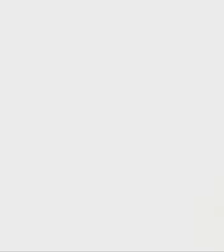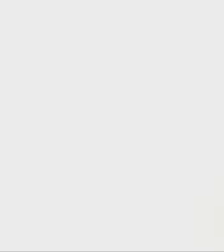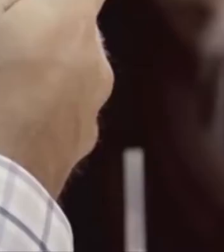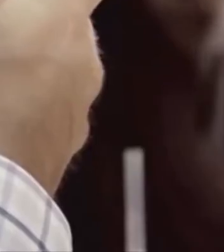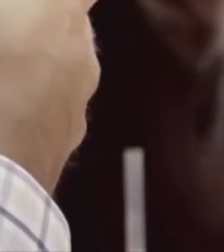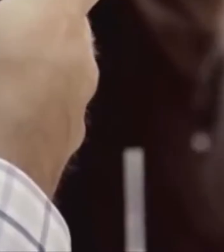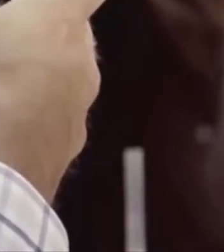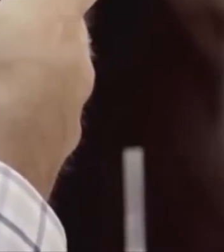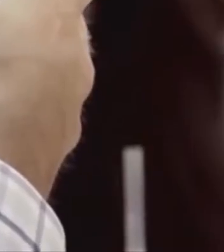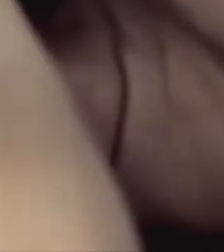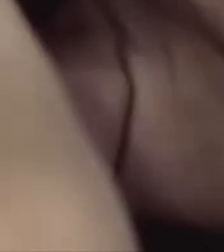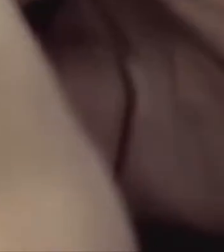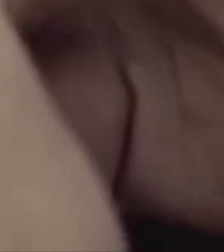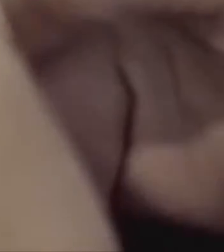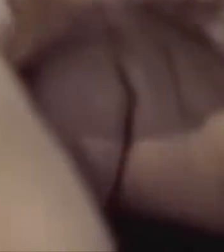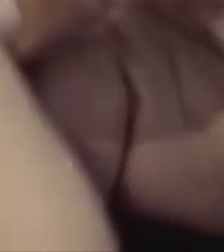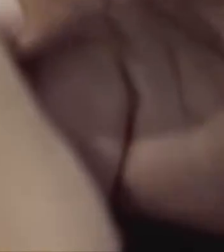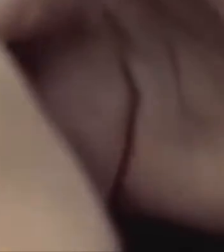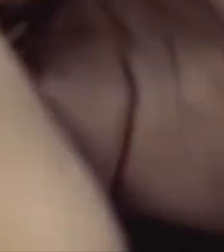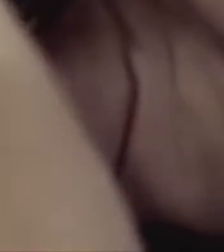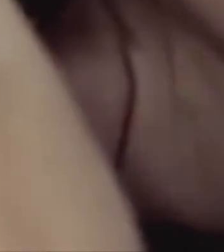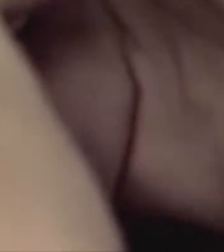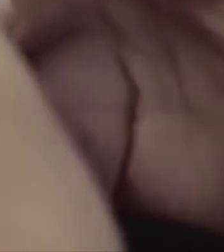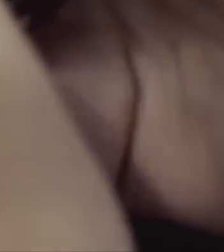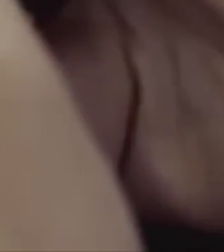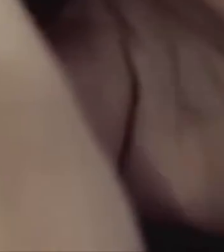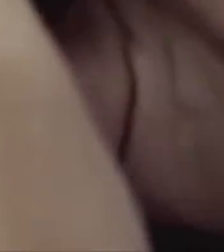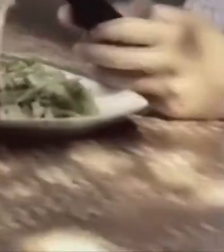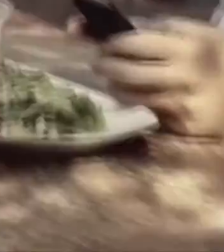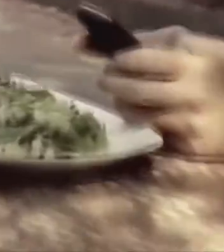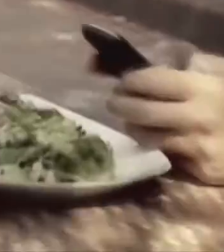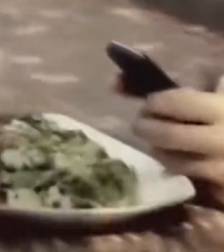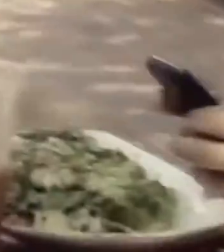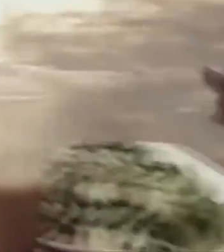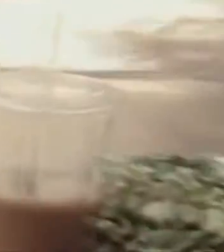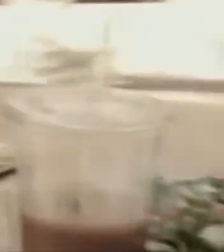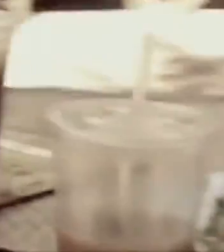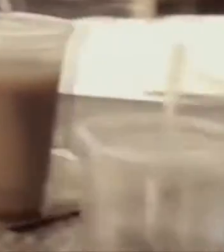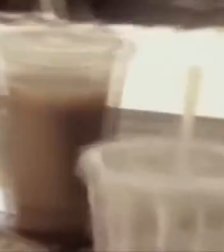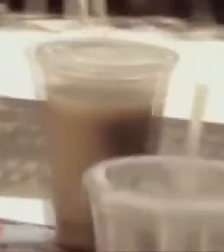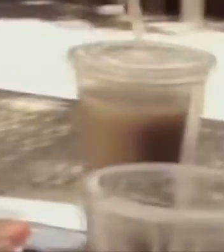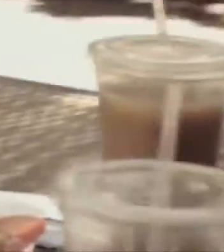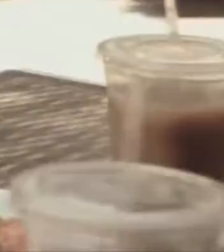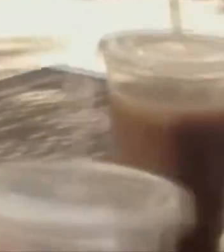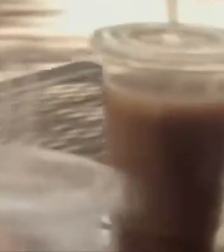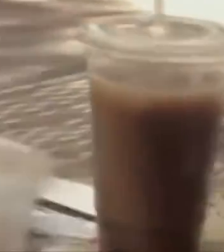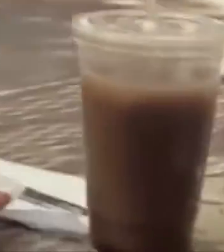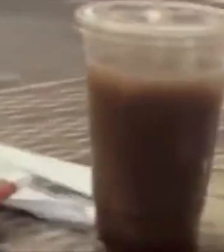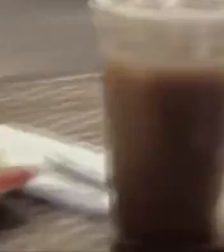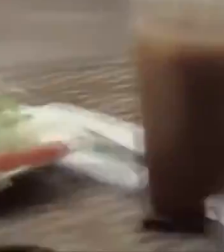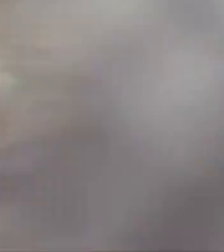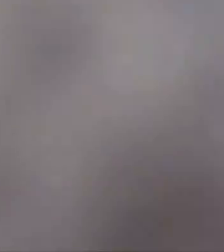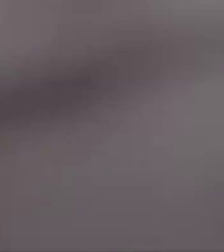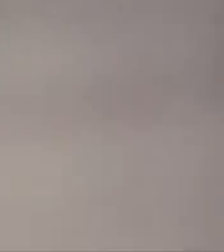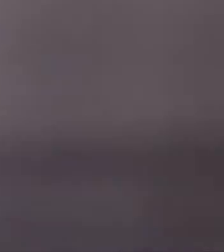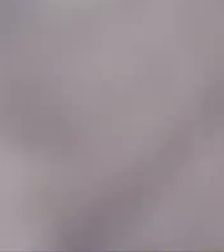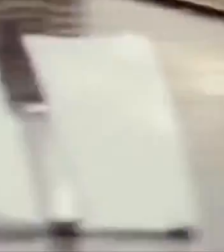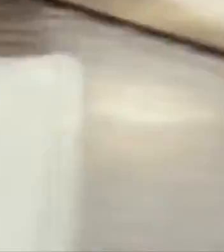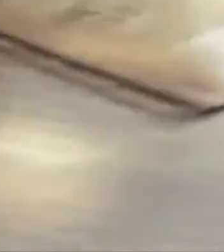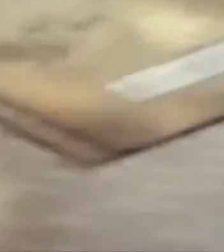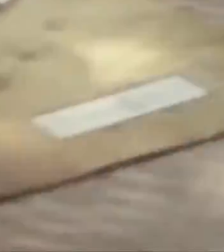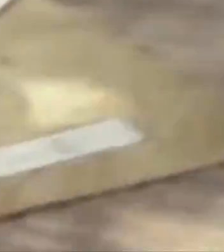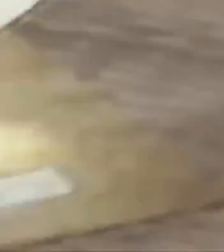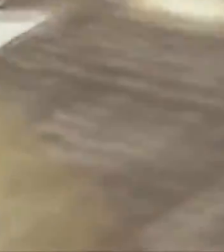Let's dance the star, let's dance for a while. Heaven can wait, we're only watching the